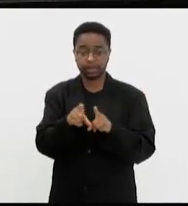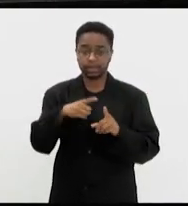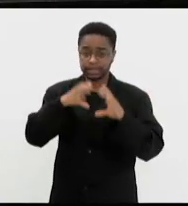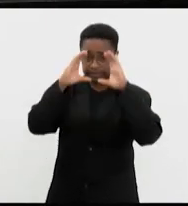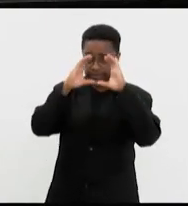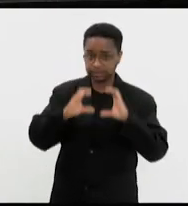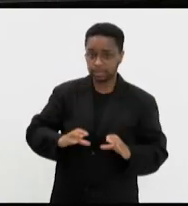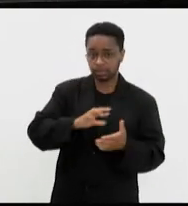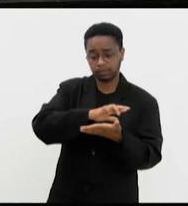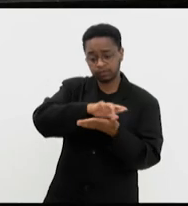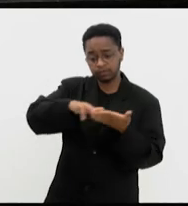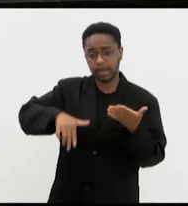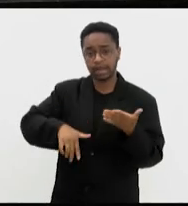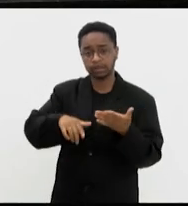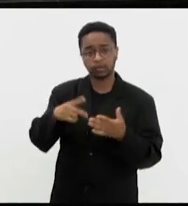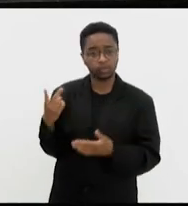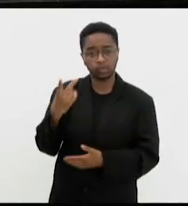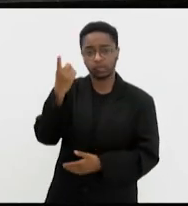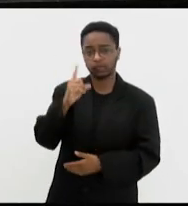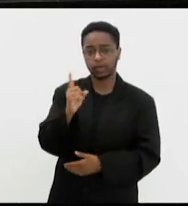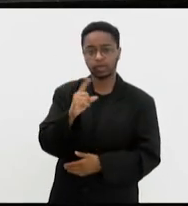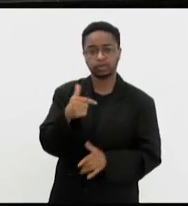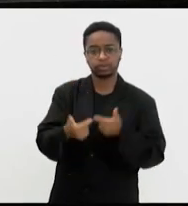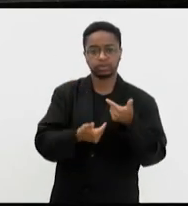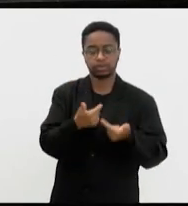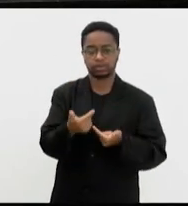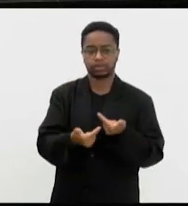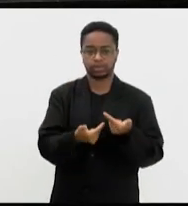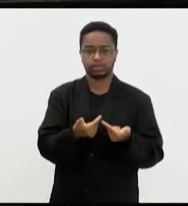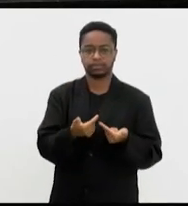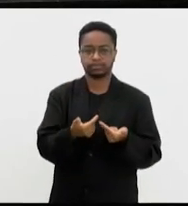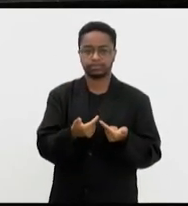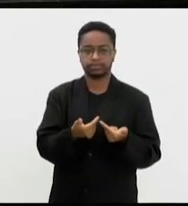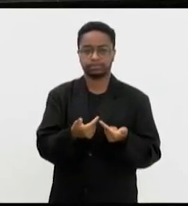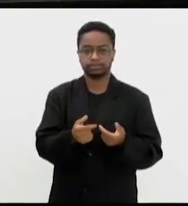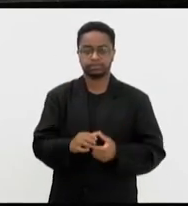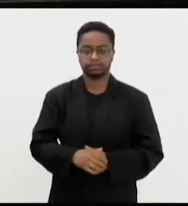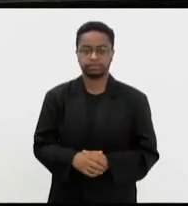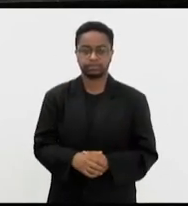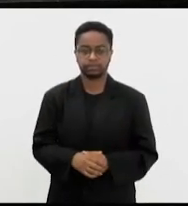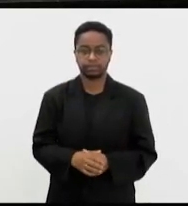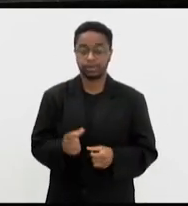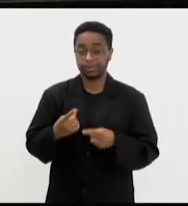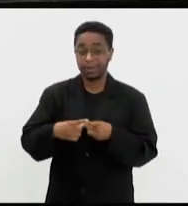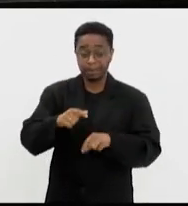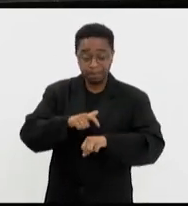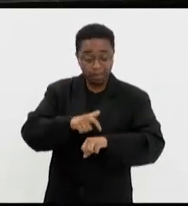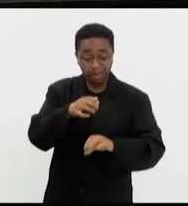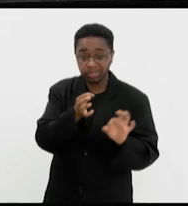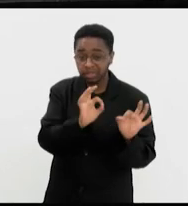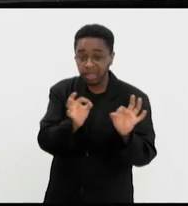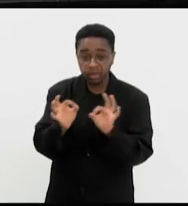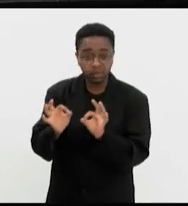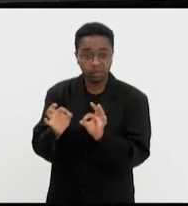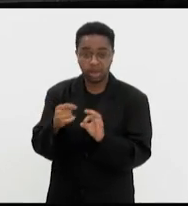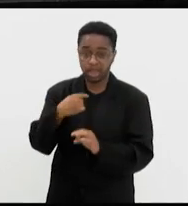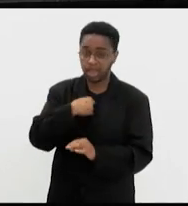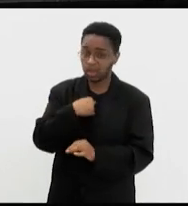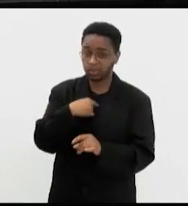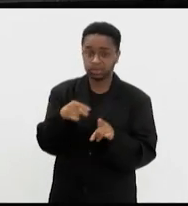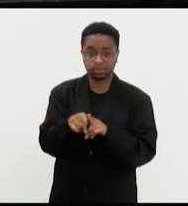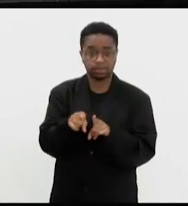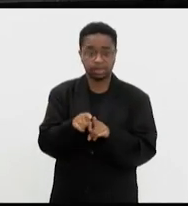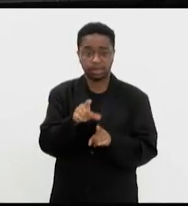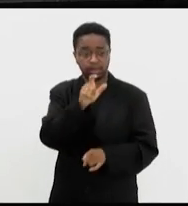cidadãos que não valorizam esse trabalho em nenhum momento tanto eu quanto o